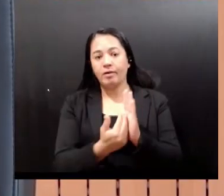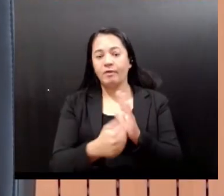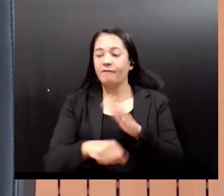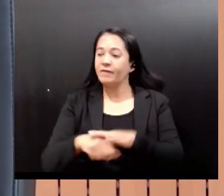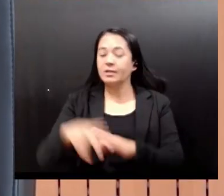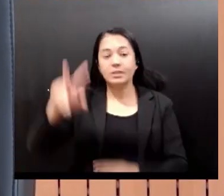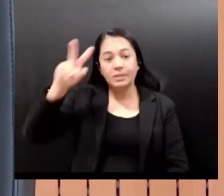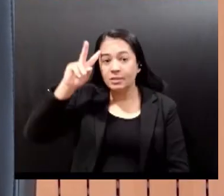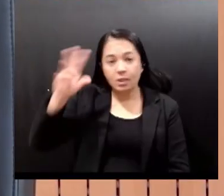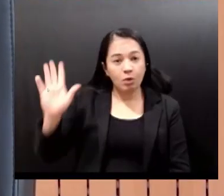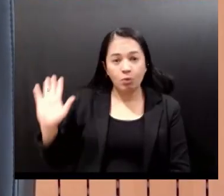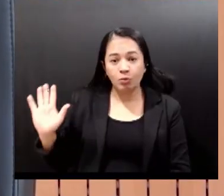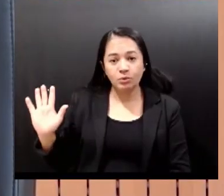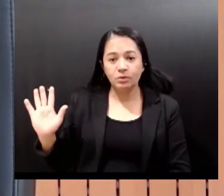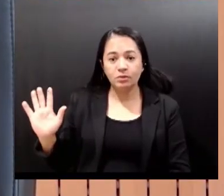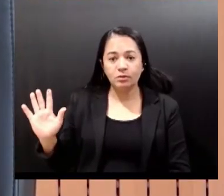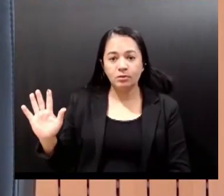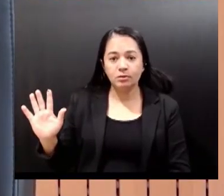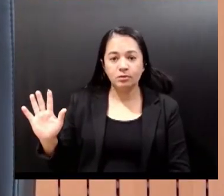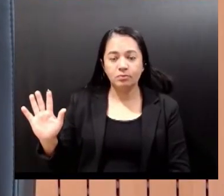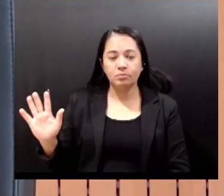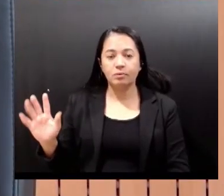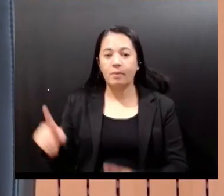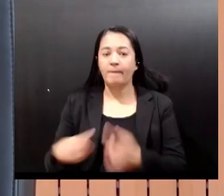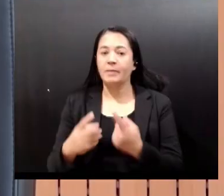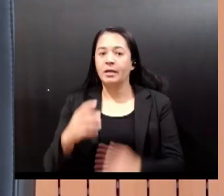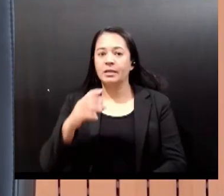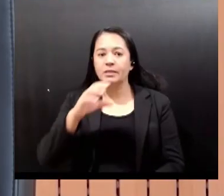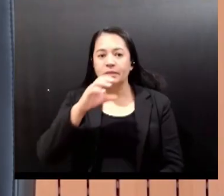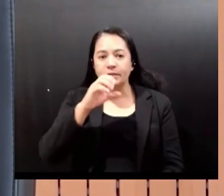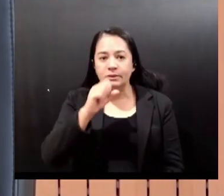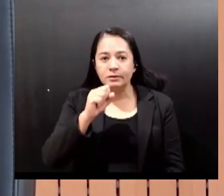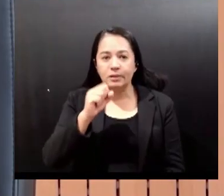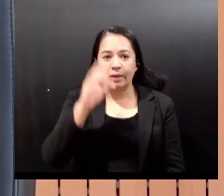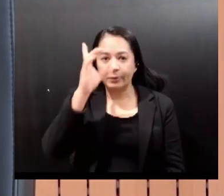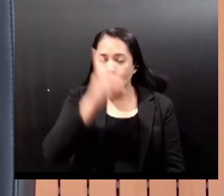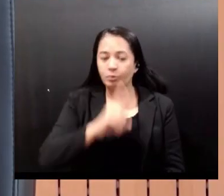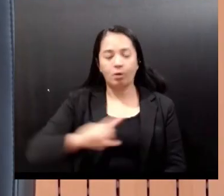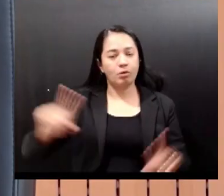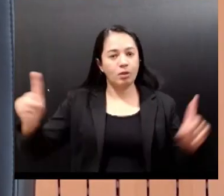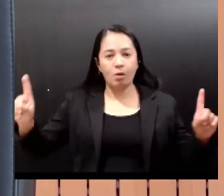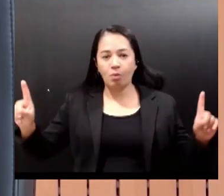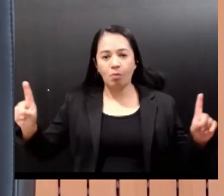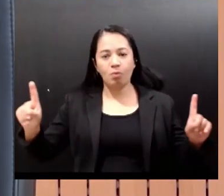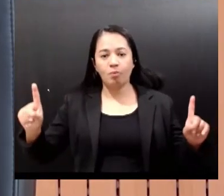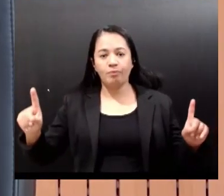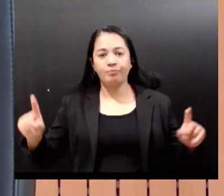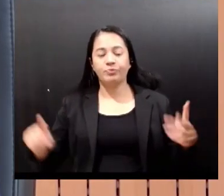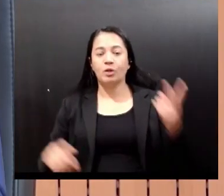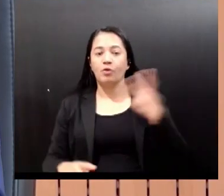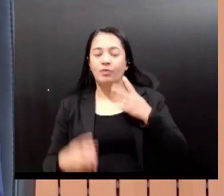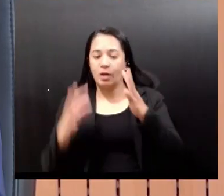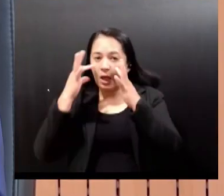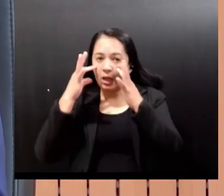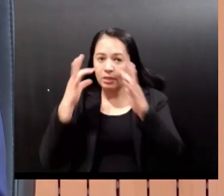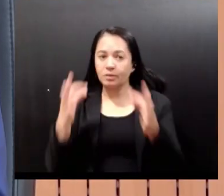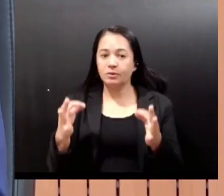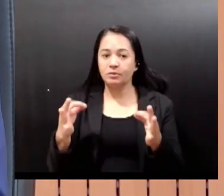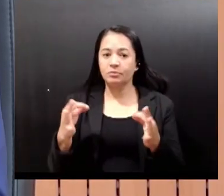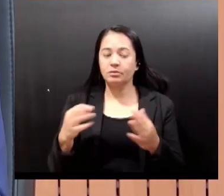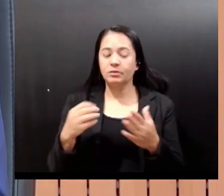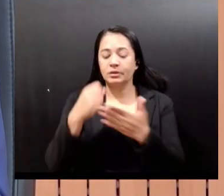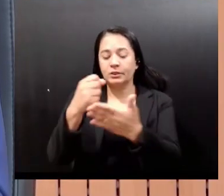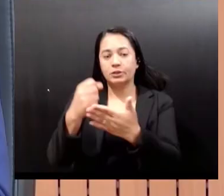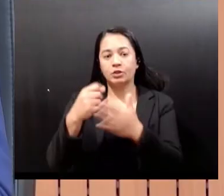segunda-feira, mas não nos finais de semana. E o vereador, atento a isso, ele trouxe um projeto de lei